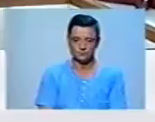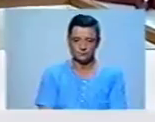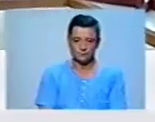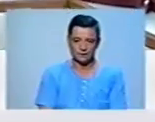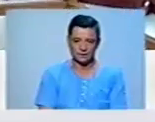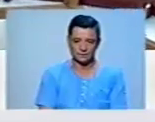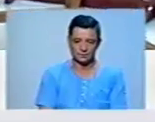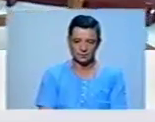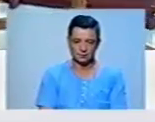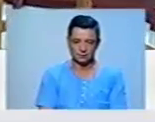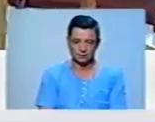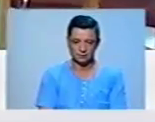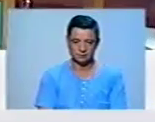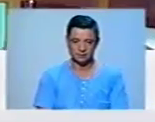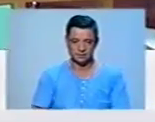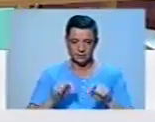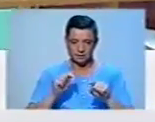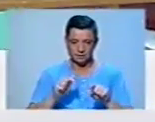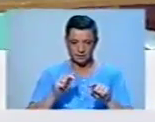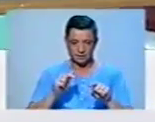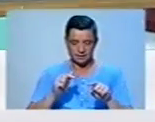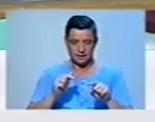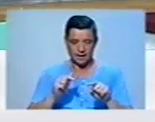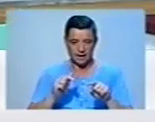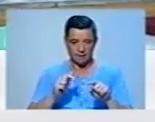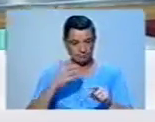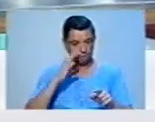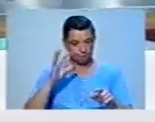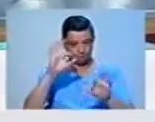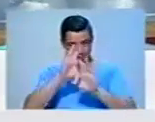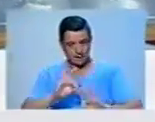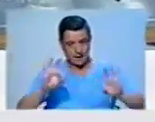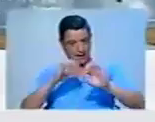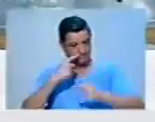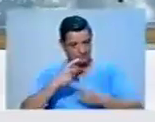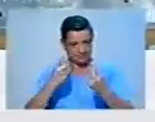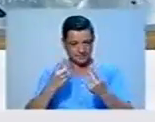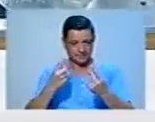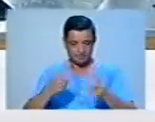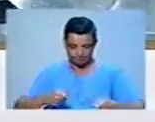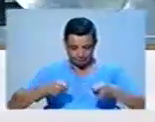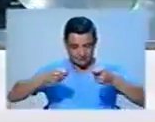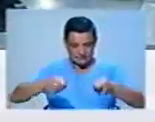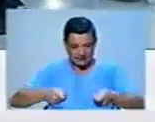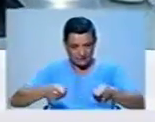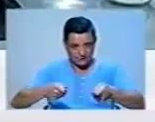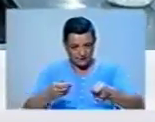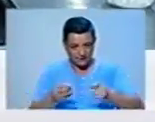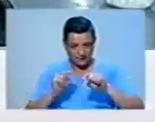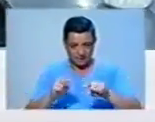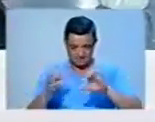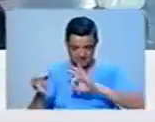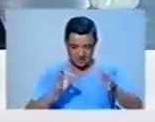Aqui estão eles. E estes já bem douradinhos. Vamos então servir.